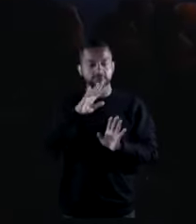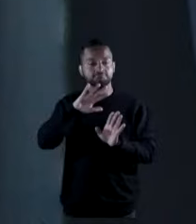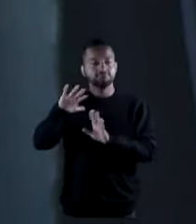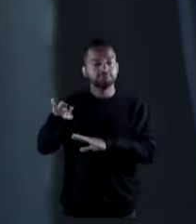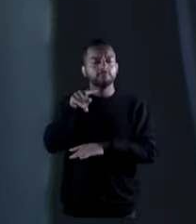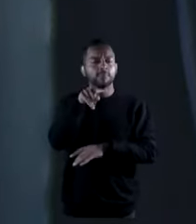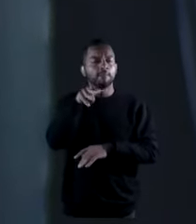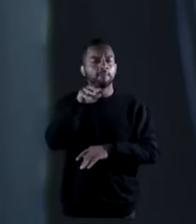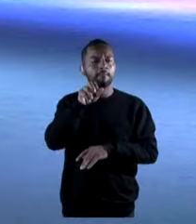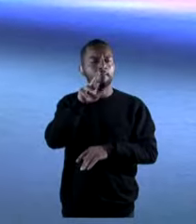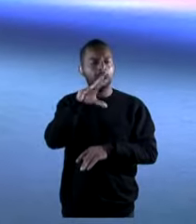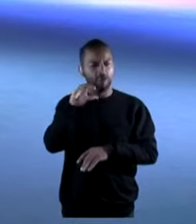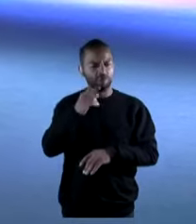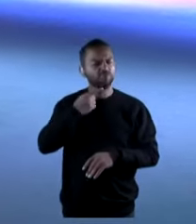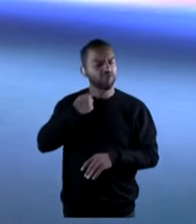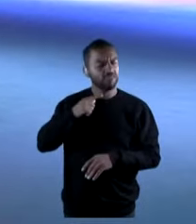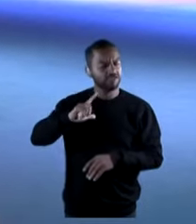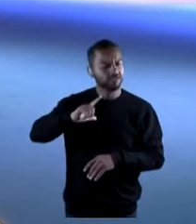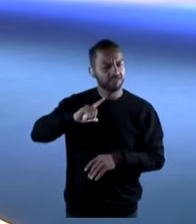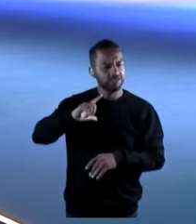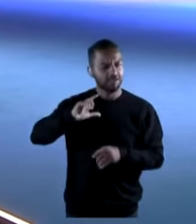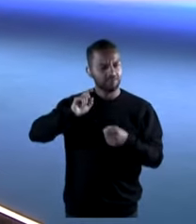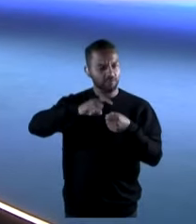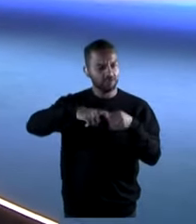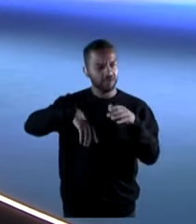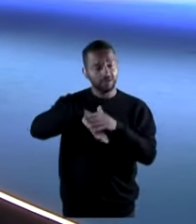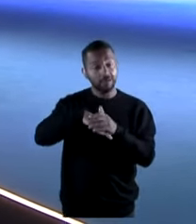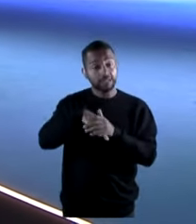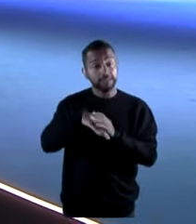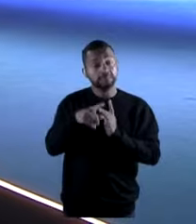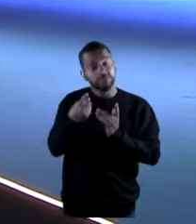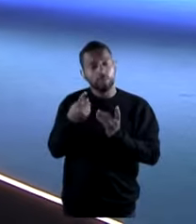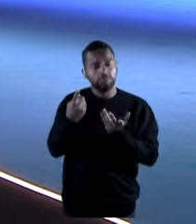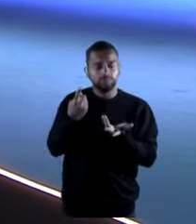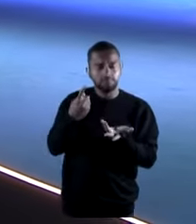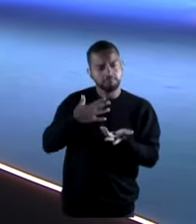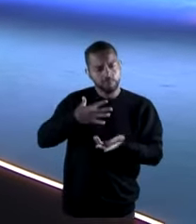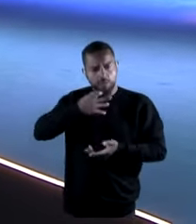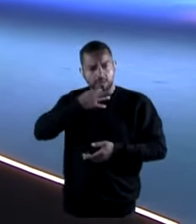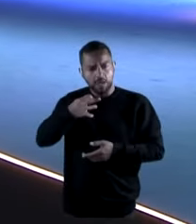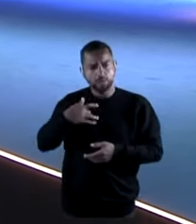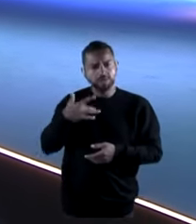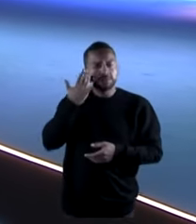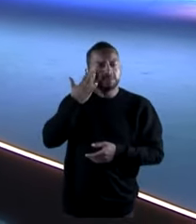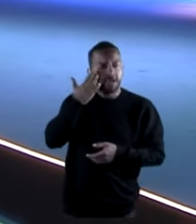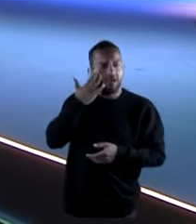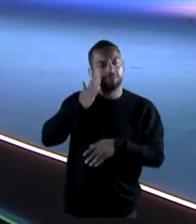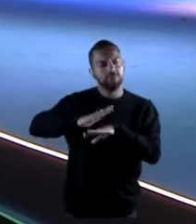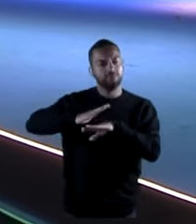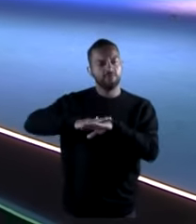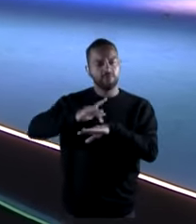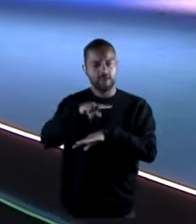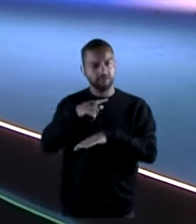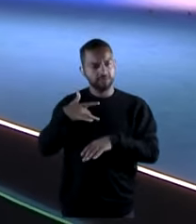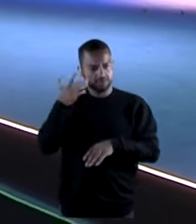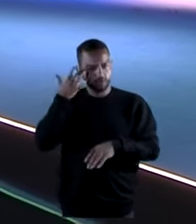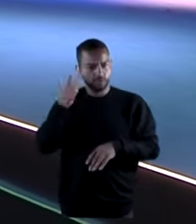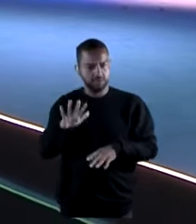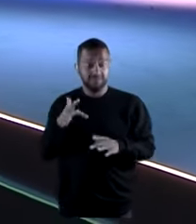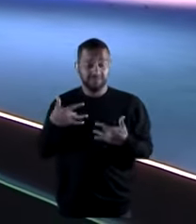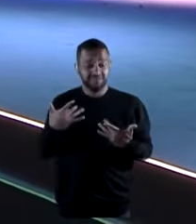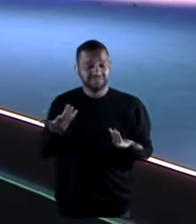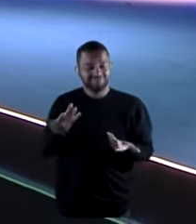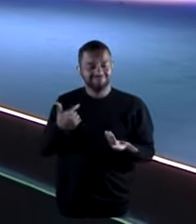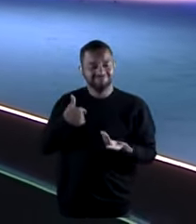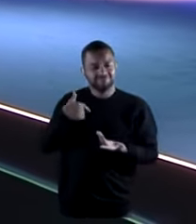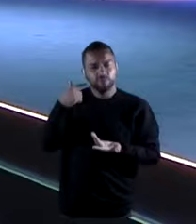de voltar a jogar? É aquela coisa, quem sabe faz, quem não sabe fala. A minha única autocrítica foi saber que eu não ia ser um jogador de futebol, mas